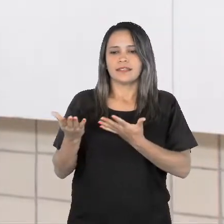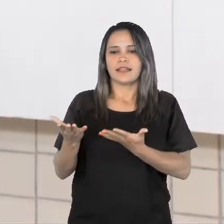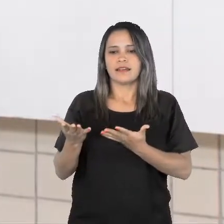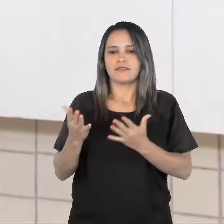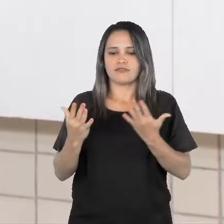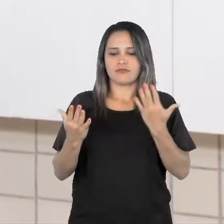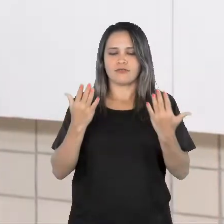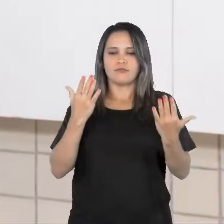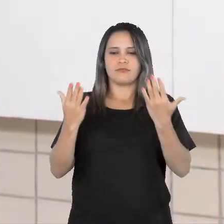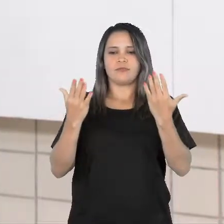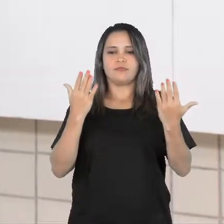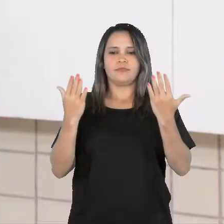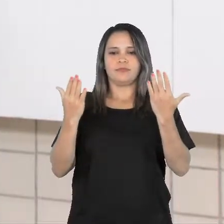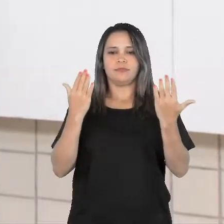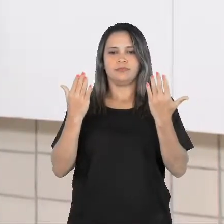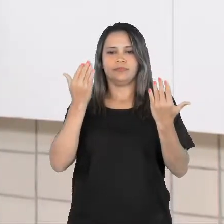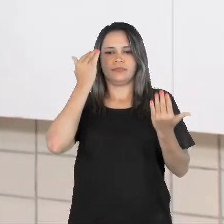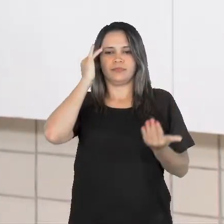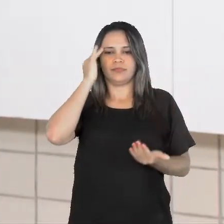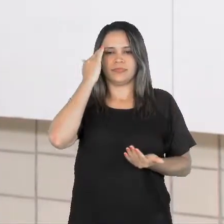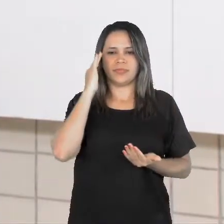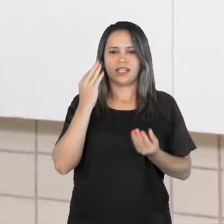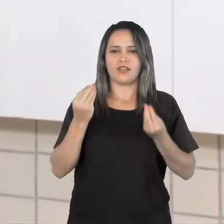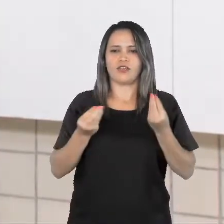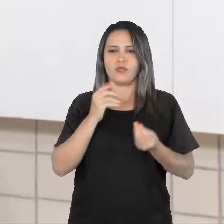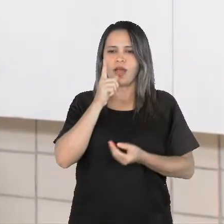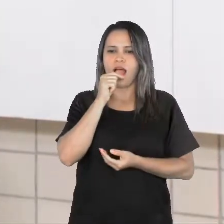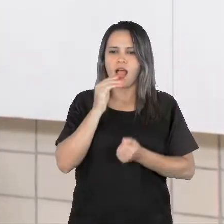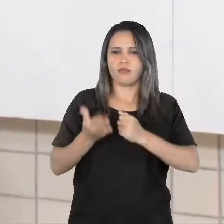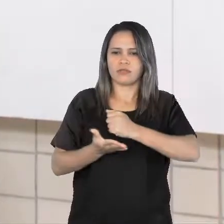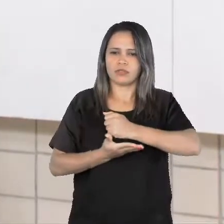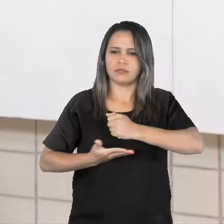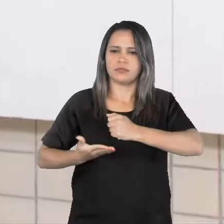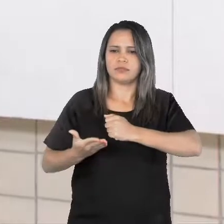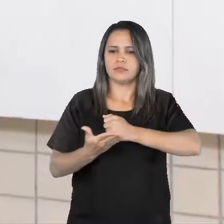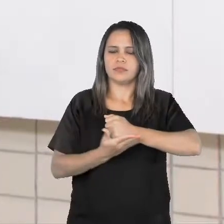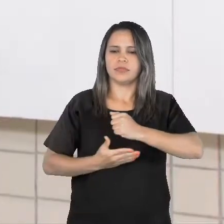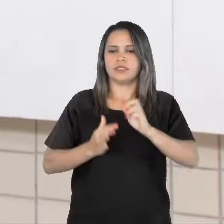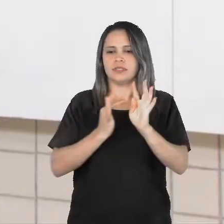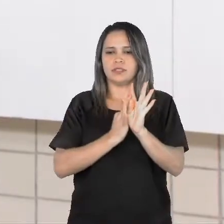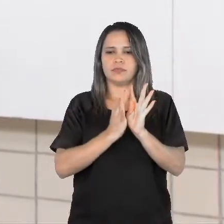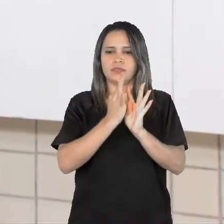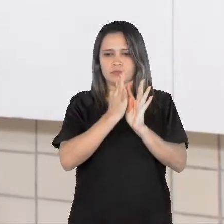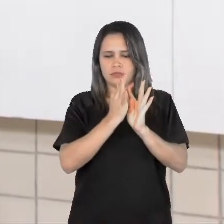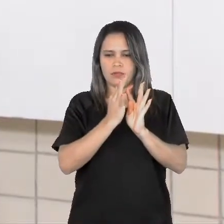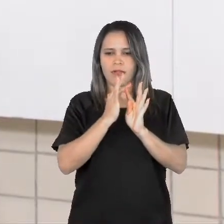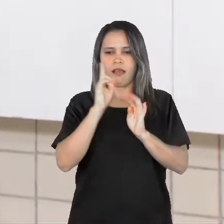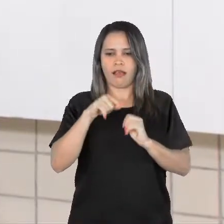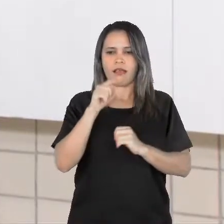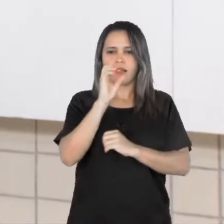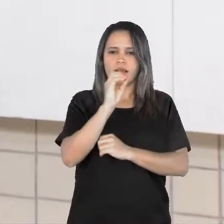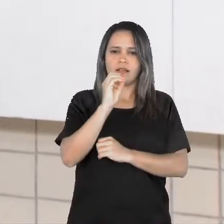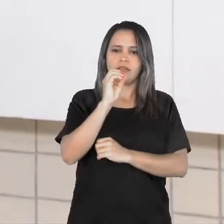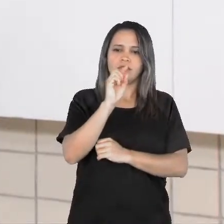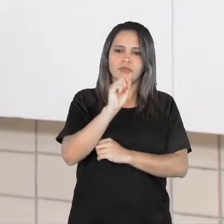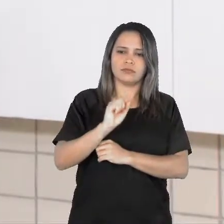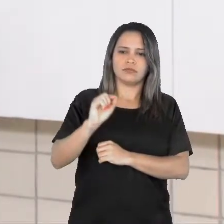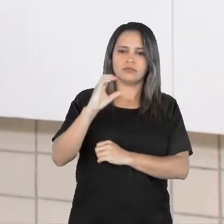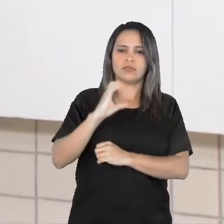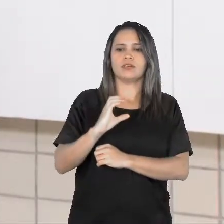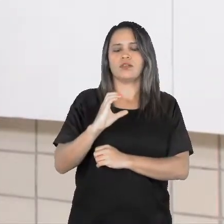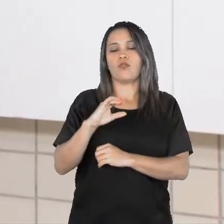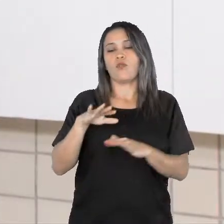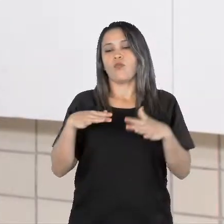comparação aí para você entender a questão da água, que é a base da temperatura em graus Celsius. Quando a